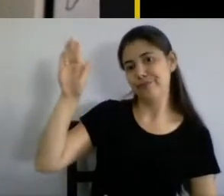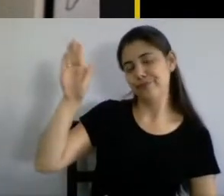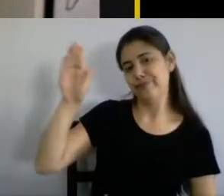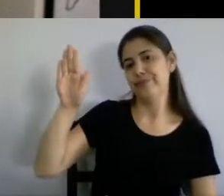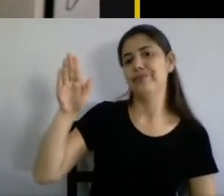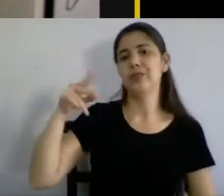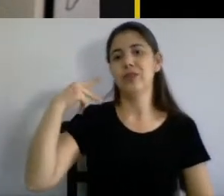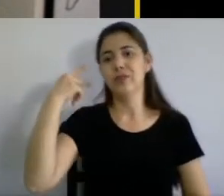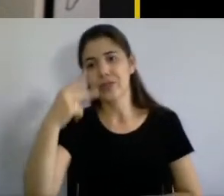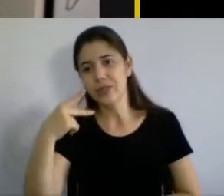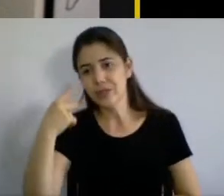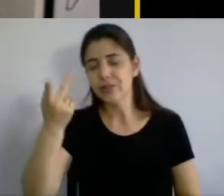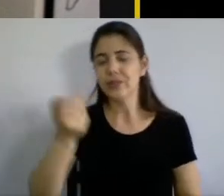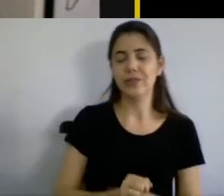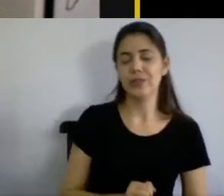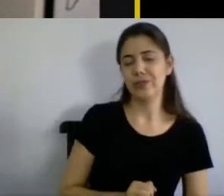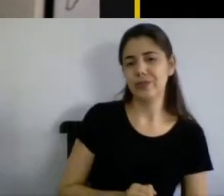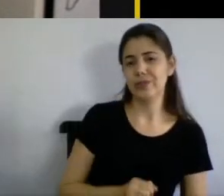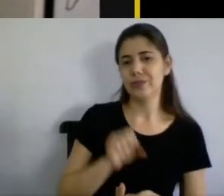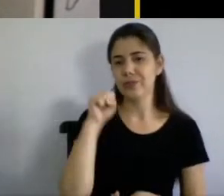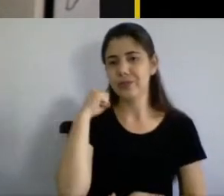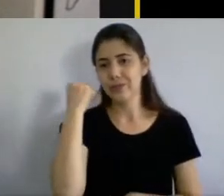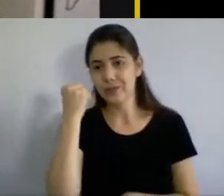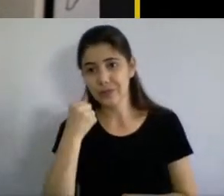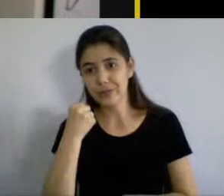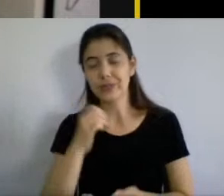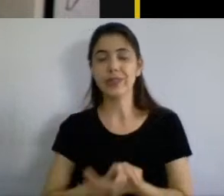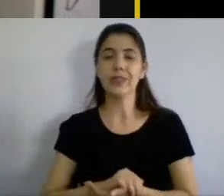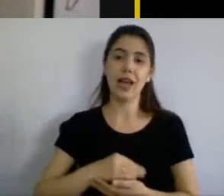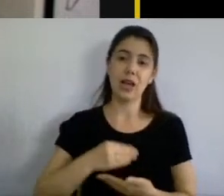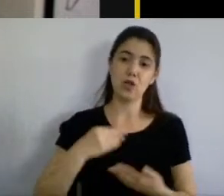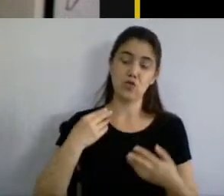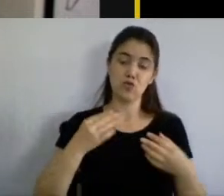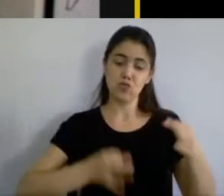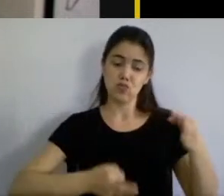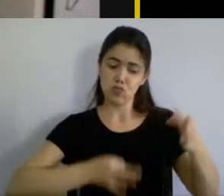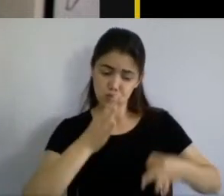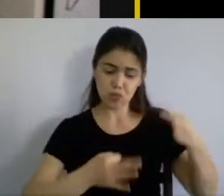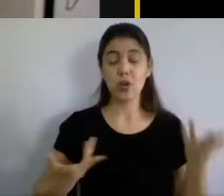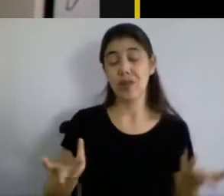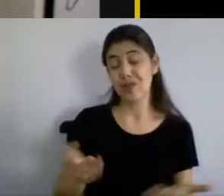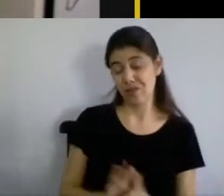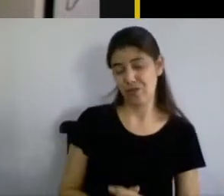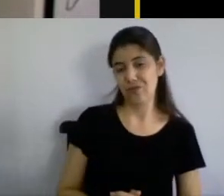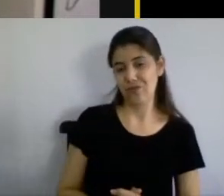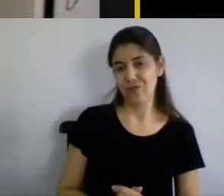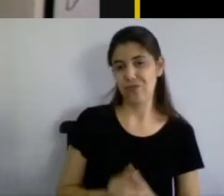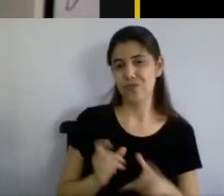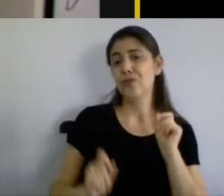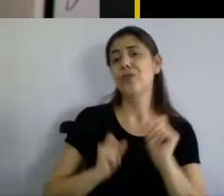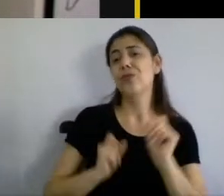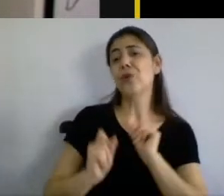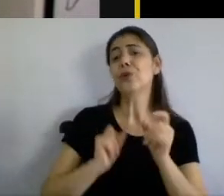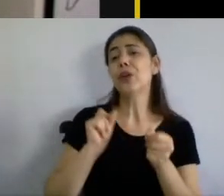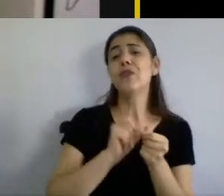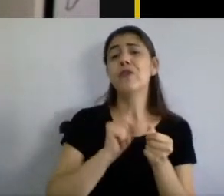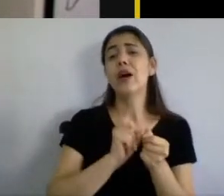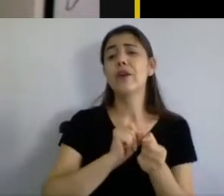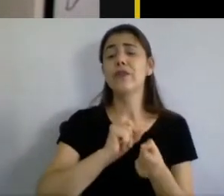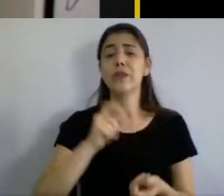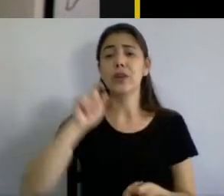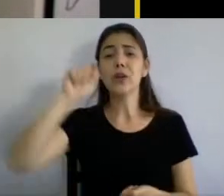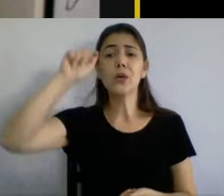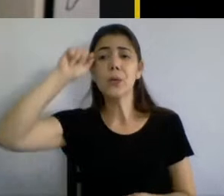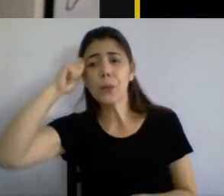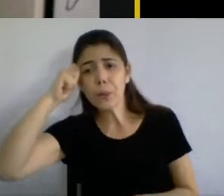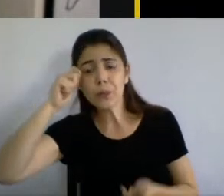juízes, desembargadores, promotores, e o que eles faziam com os negros escravos ou